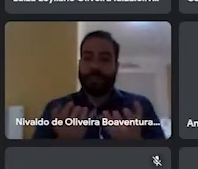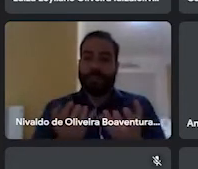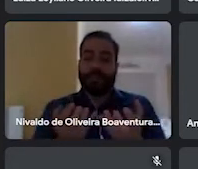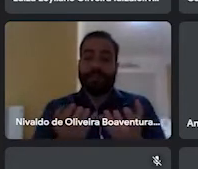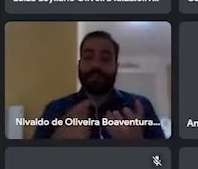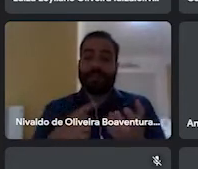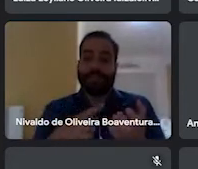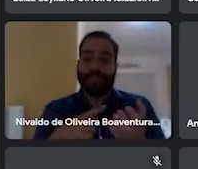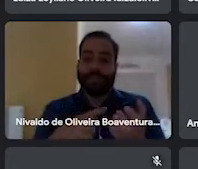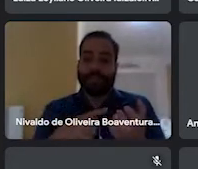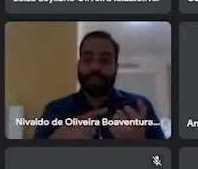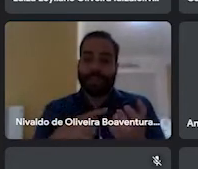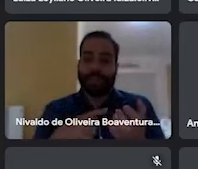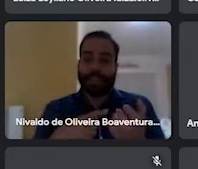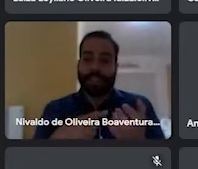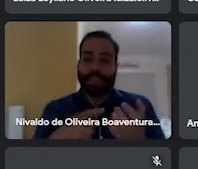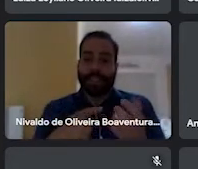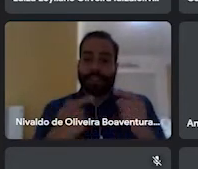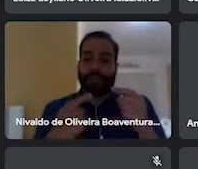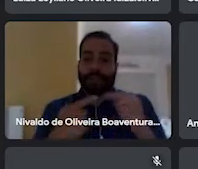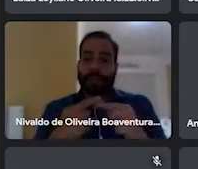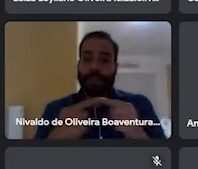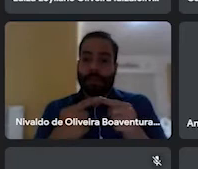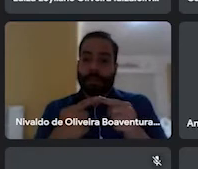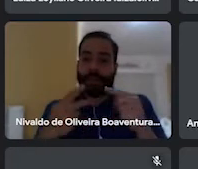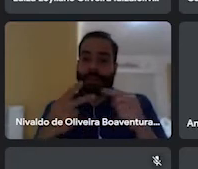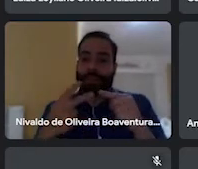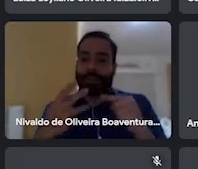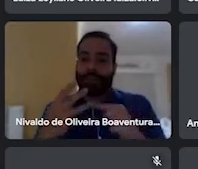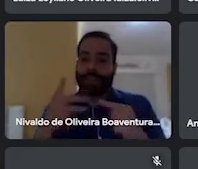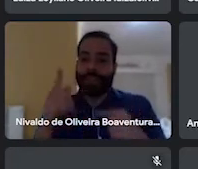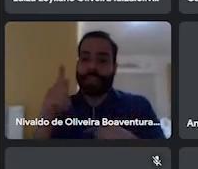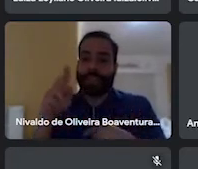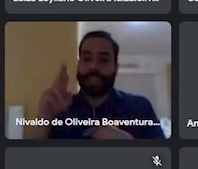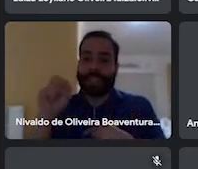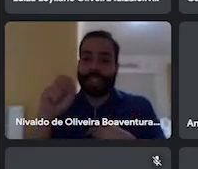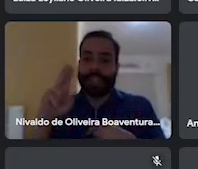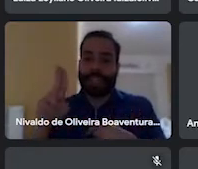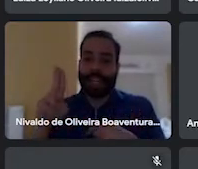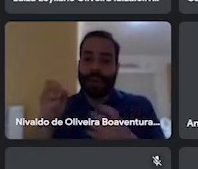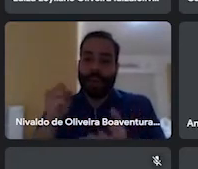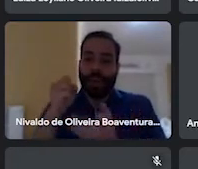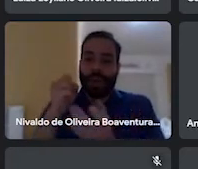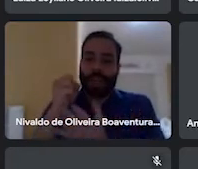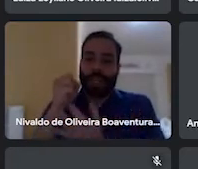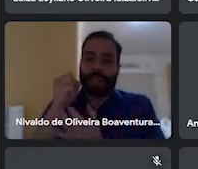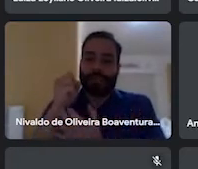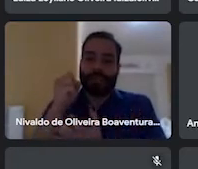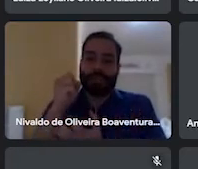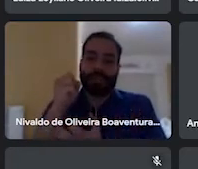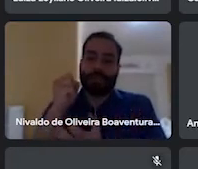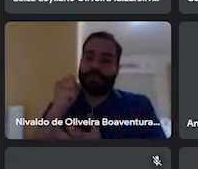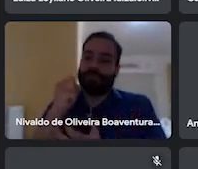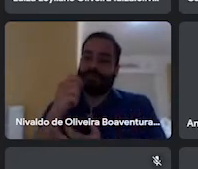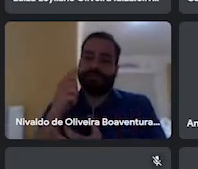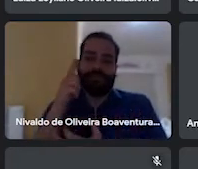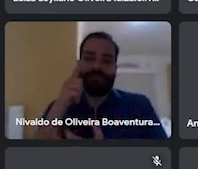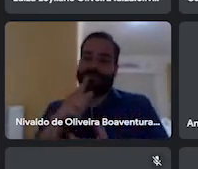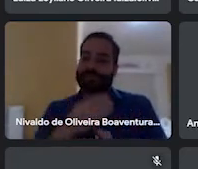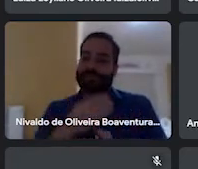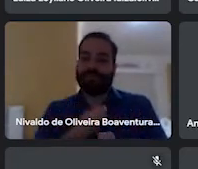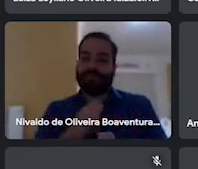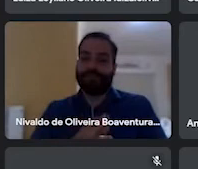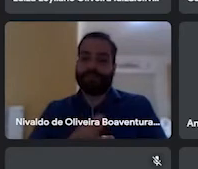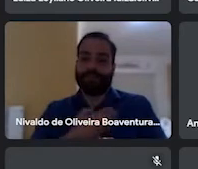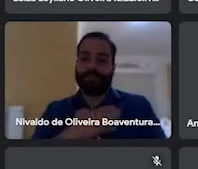queimadura de primeiro, segundo e terceiro grau. Então ele não resistiu e veio a falecer.